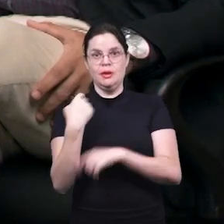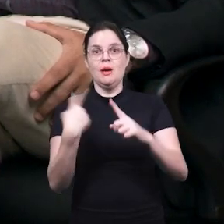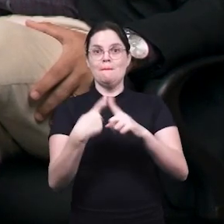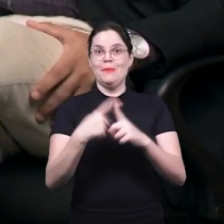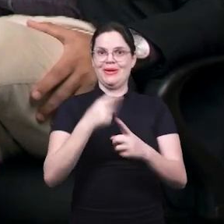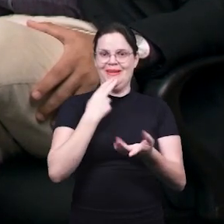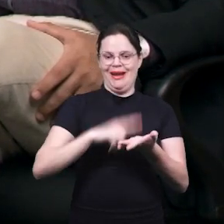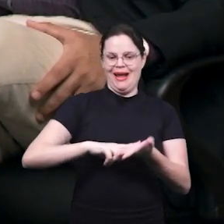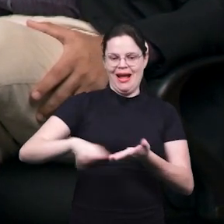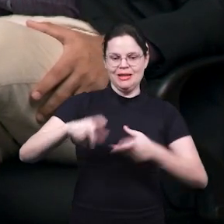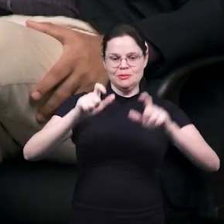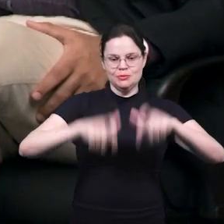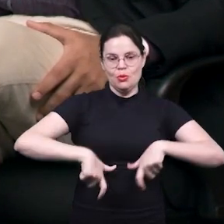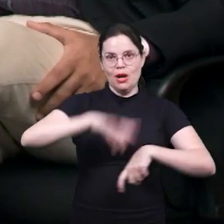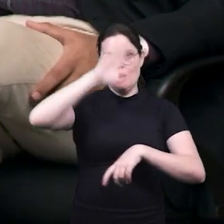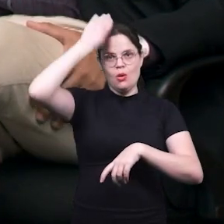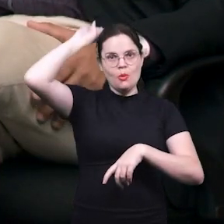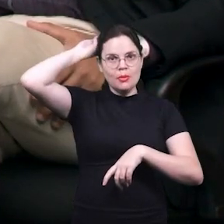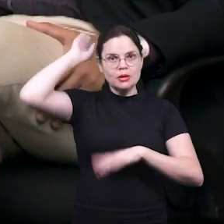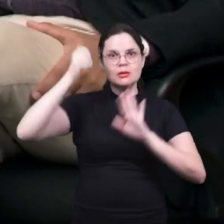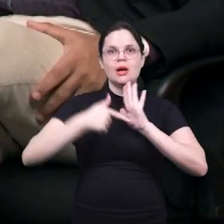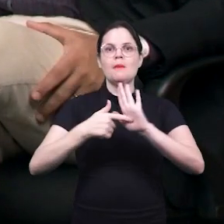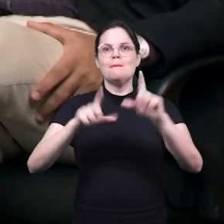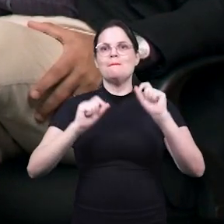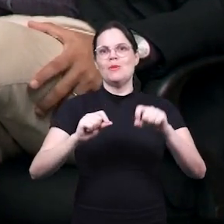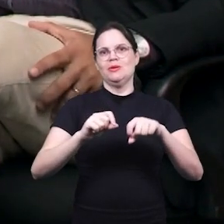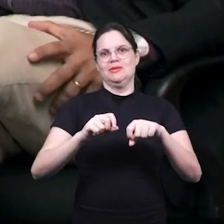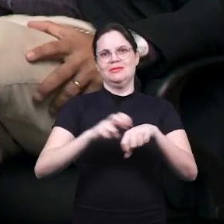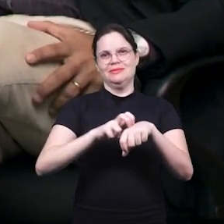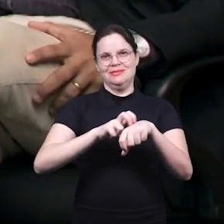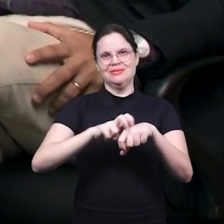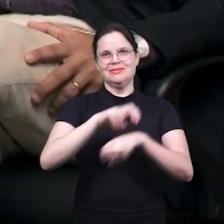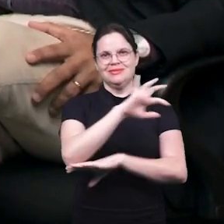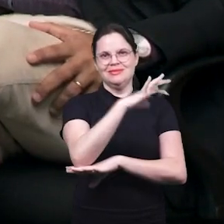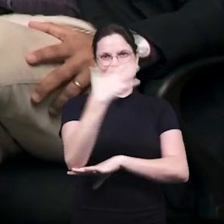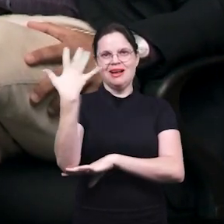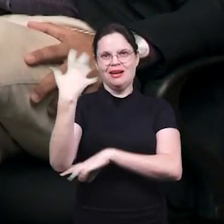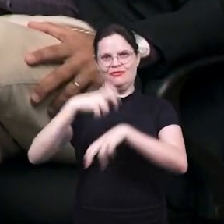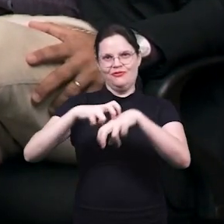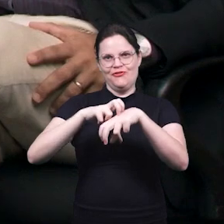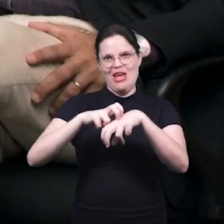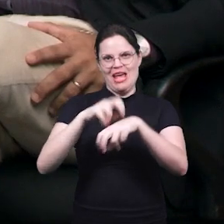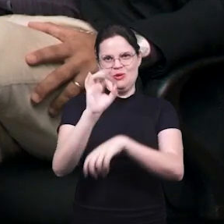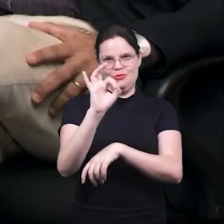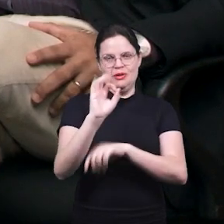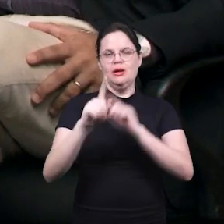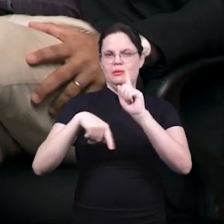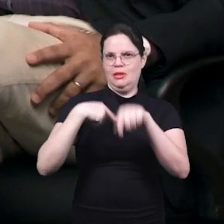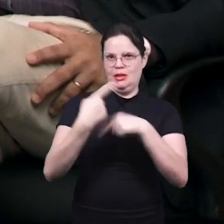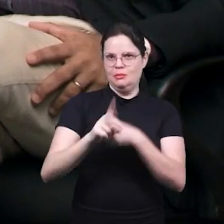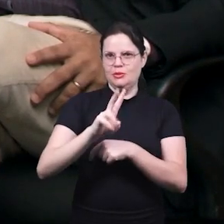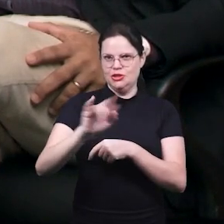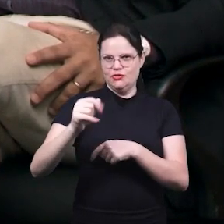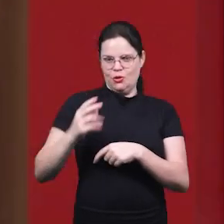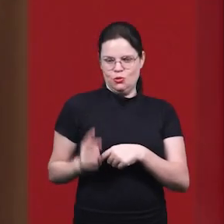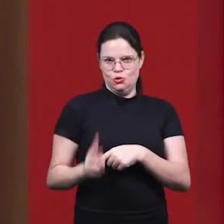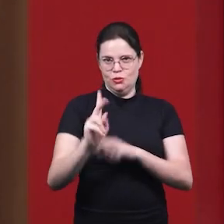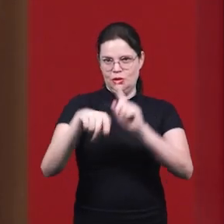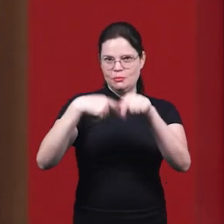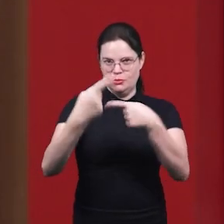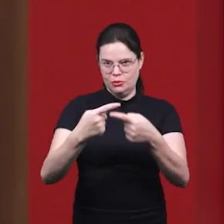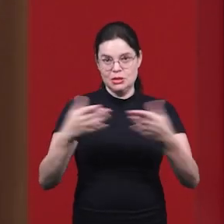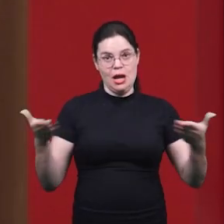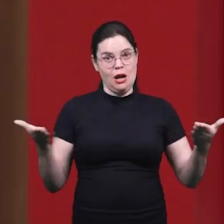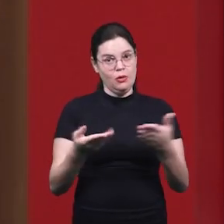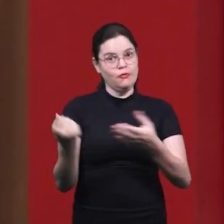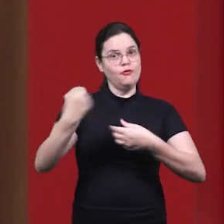oliveira. Mateus fala da parábola da figueira, mas podemos deixar isso para outro momento. Para prosseguir aqui, para